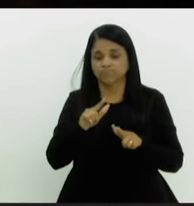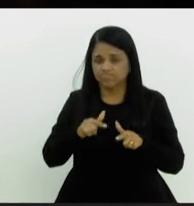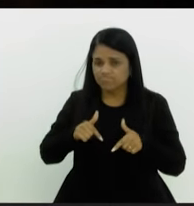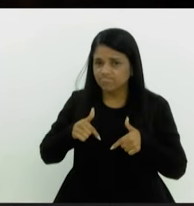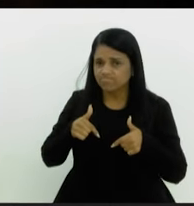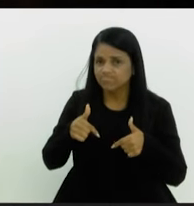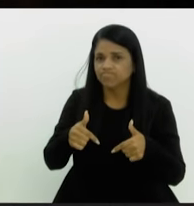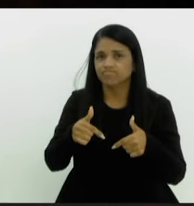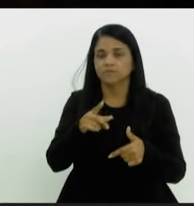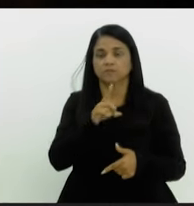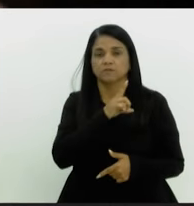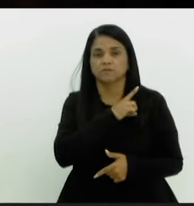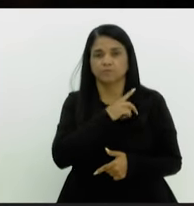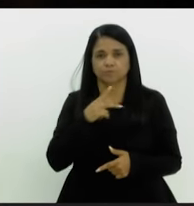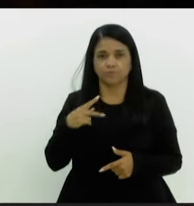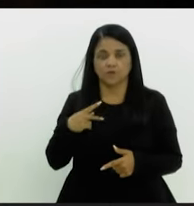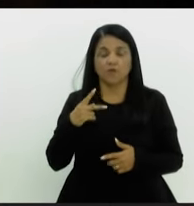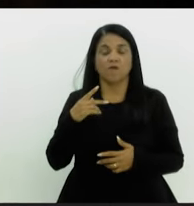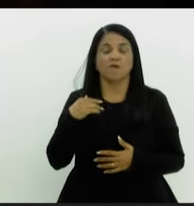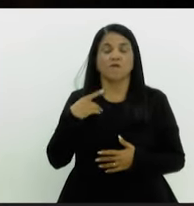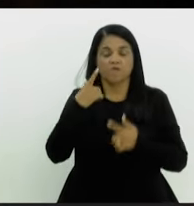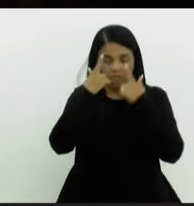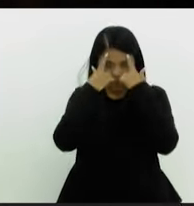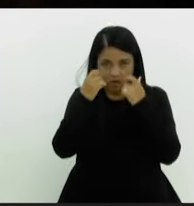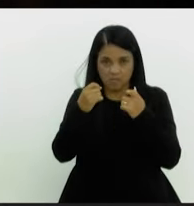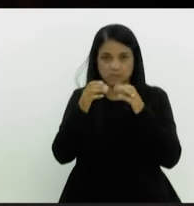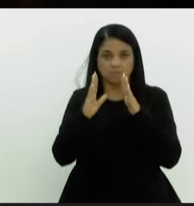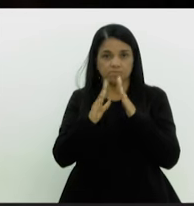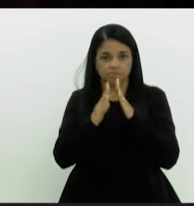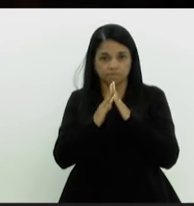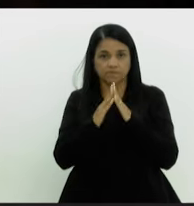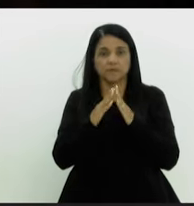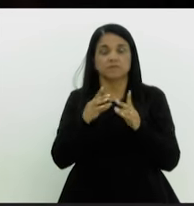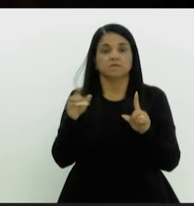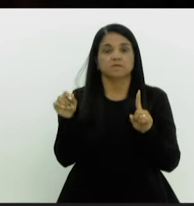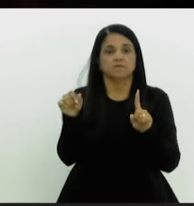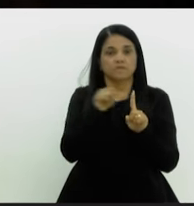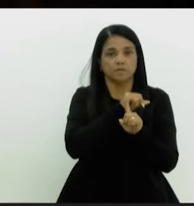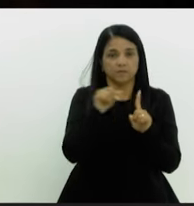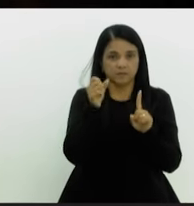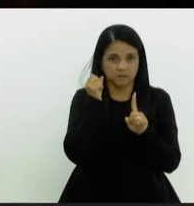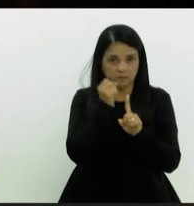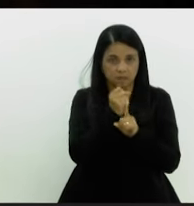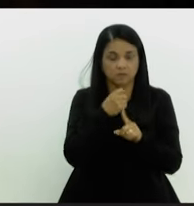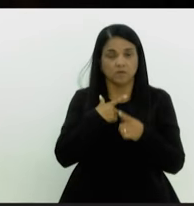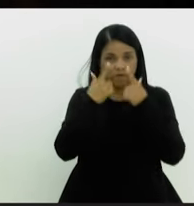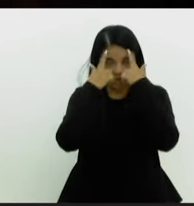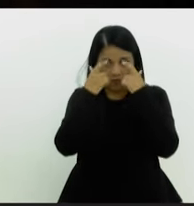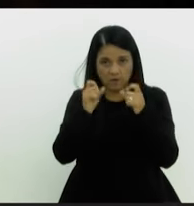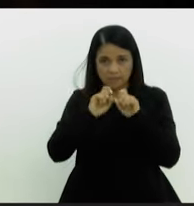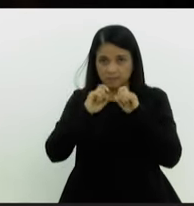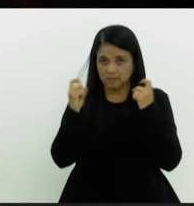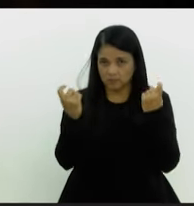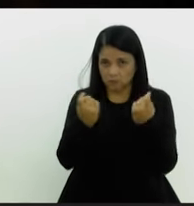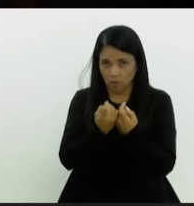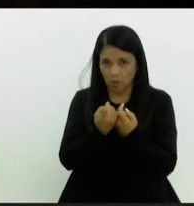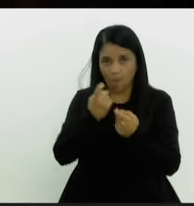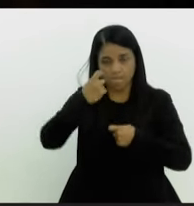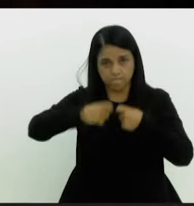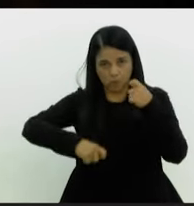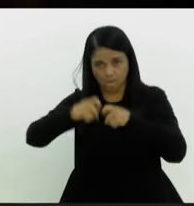Defensoria são violência doméstica feminicídio violência sexual fora do contexto